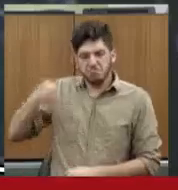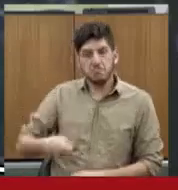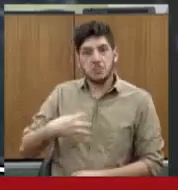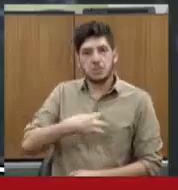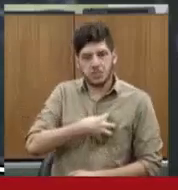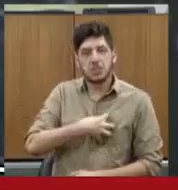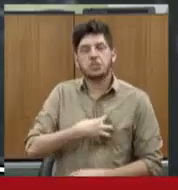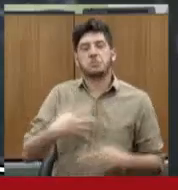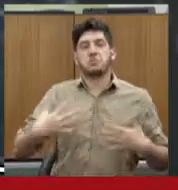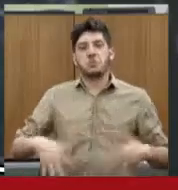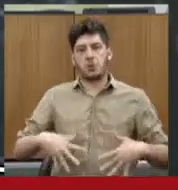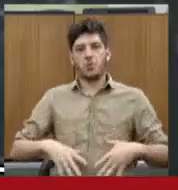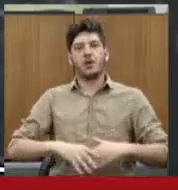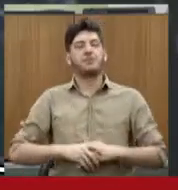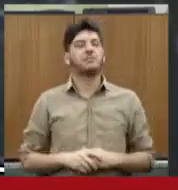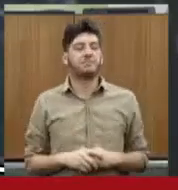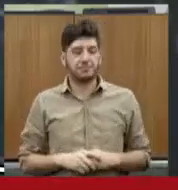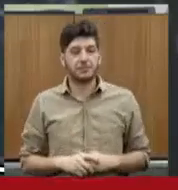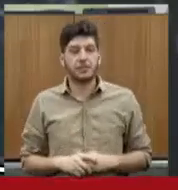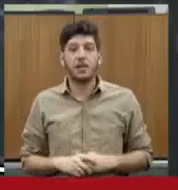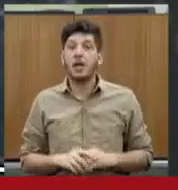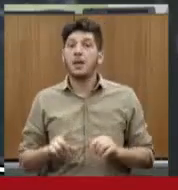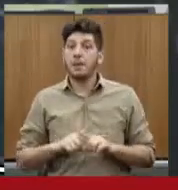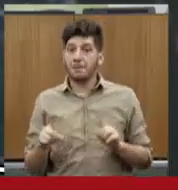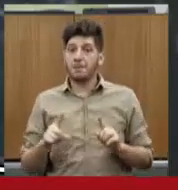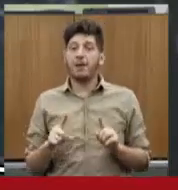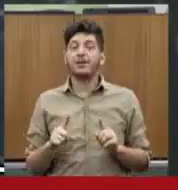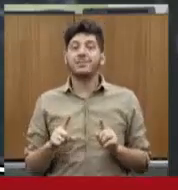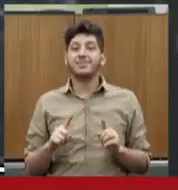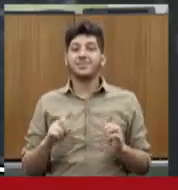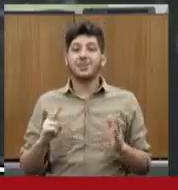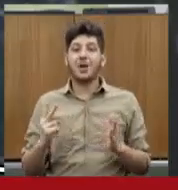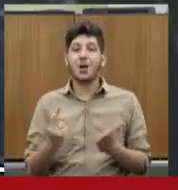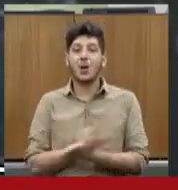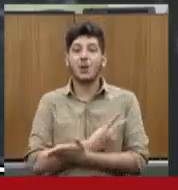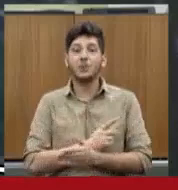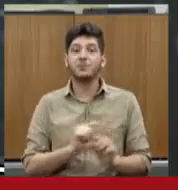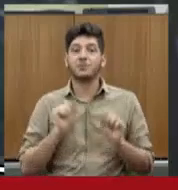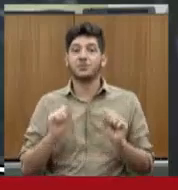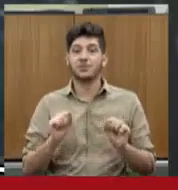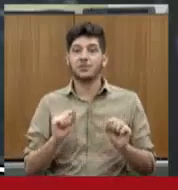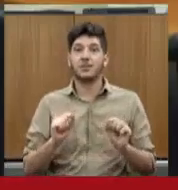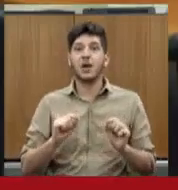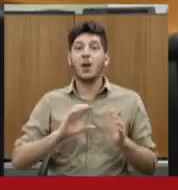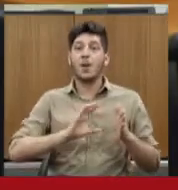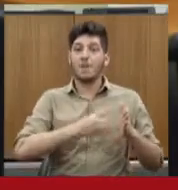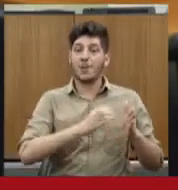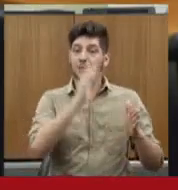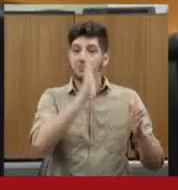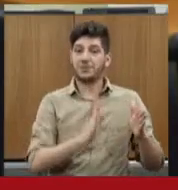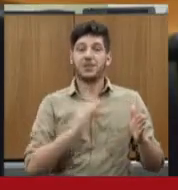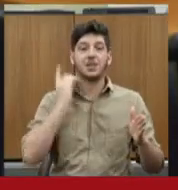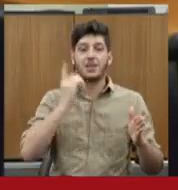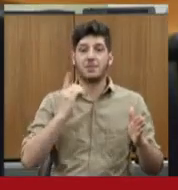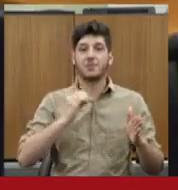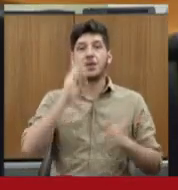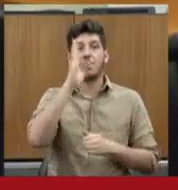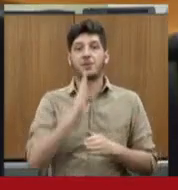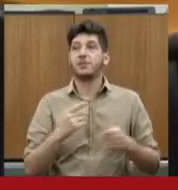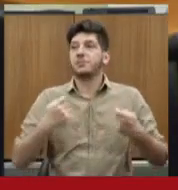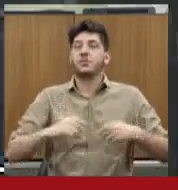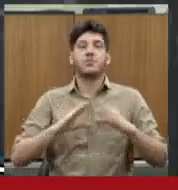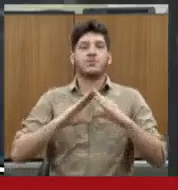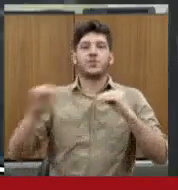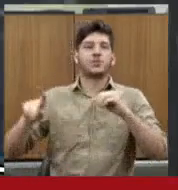intimorata. Mas as circunstâncias chegam a tal ponto que o partido brasileiro, os deputados brasileiros, são obrigados a fugir para a